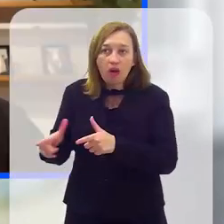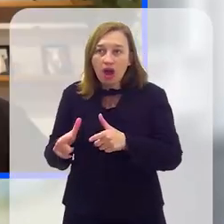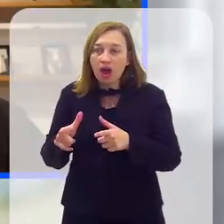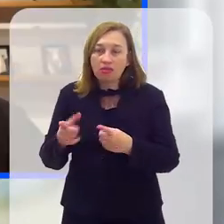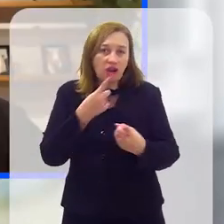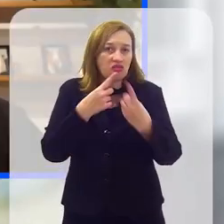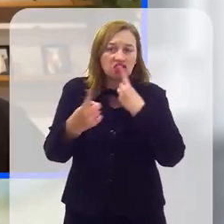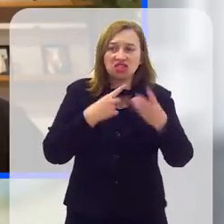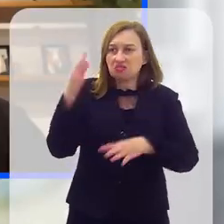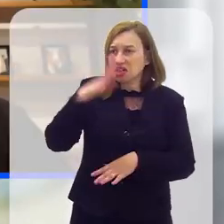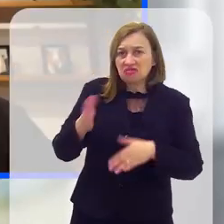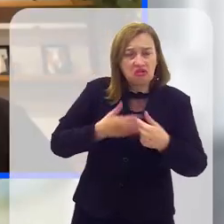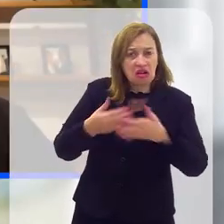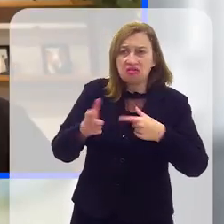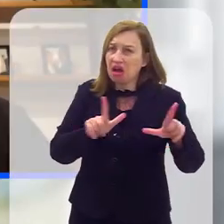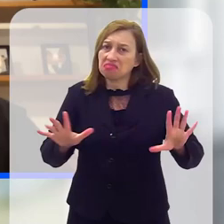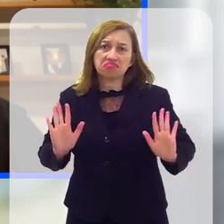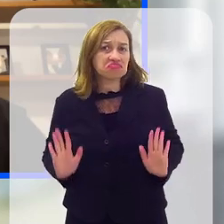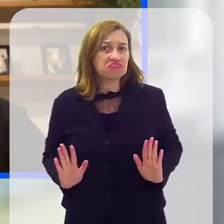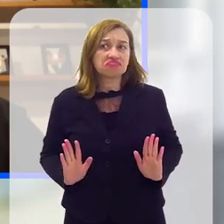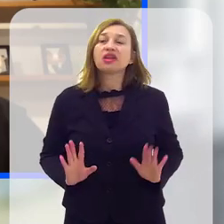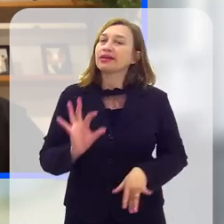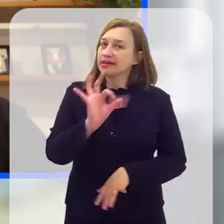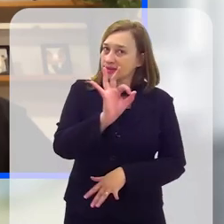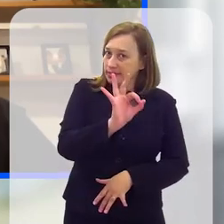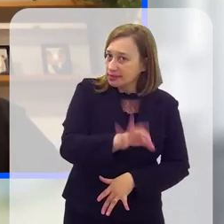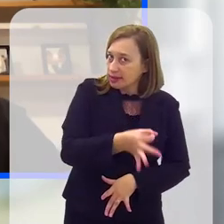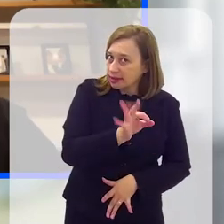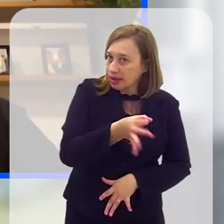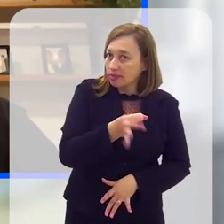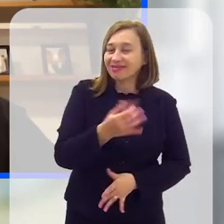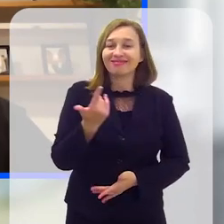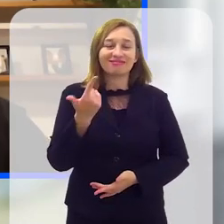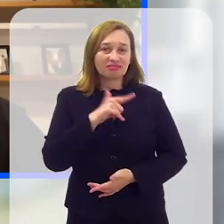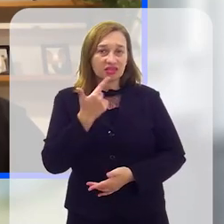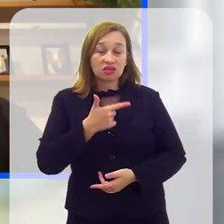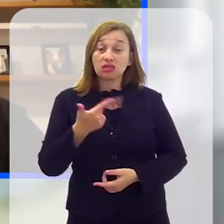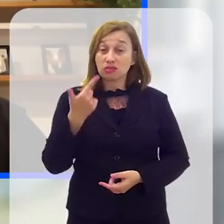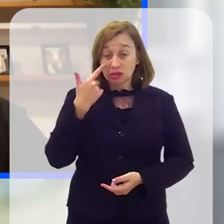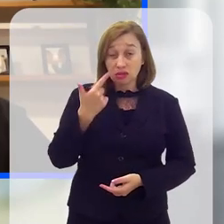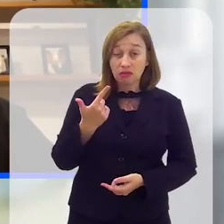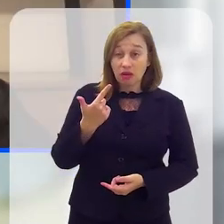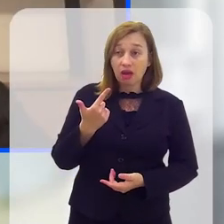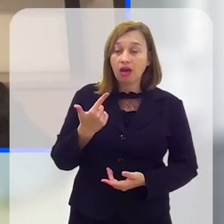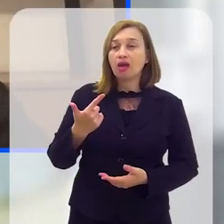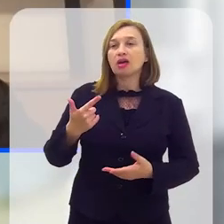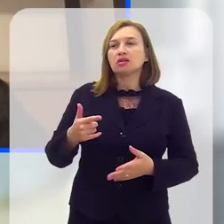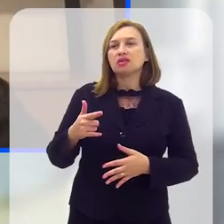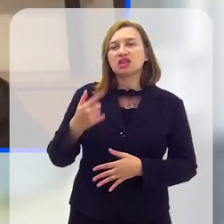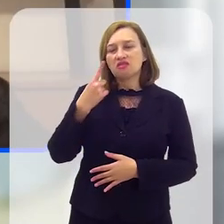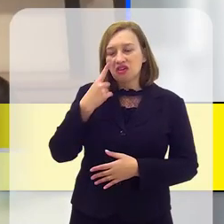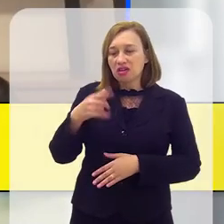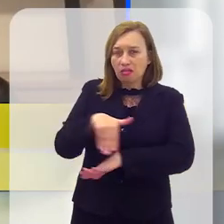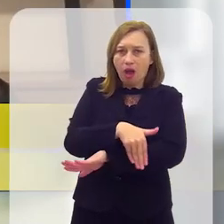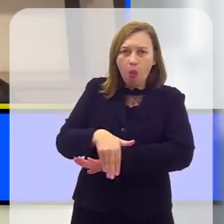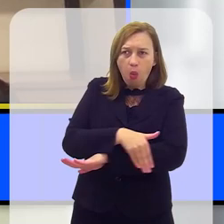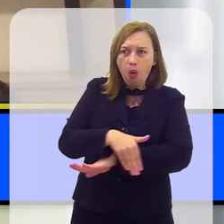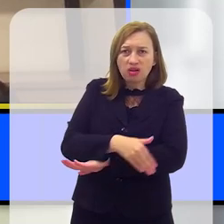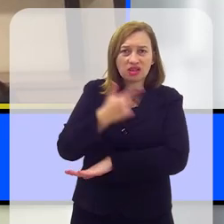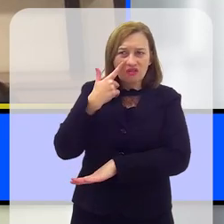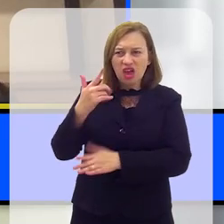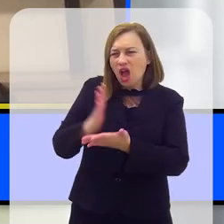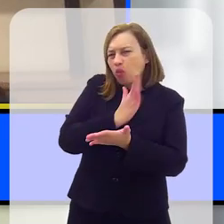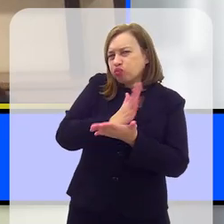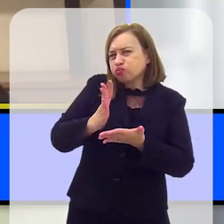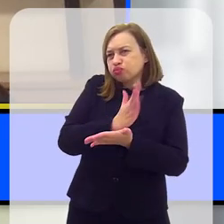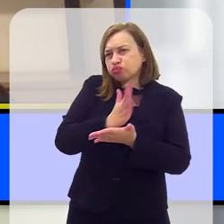na Avenida Brasil, enfim, onde que der, né? É, exatamente. É até engraçado se você andando aqui pelas ruas,